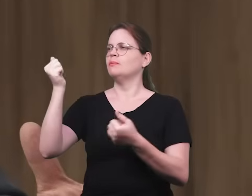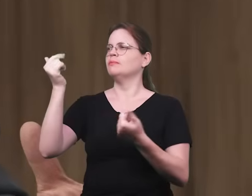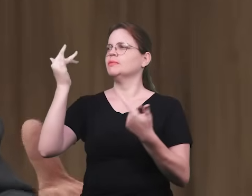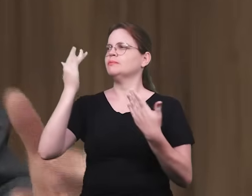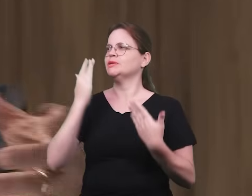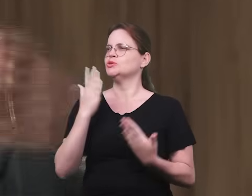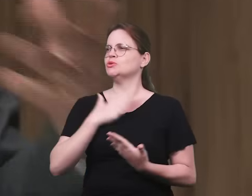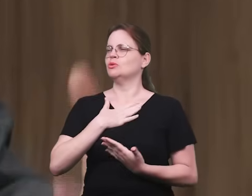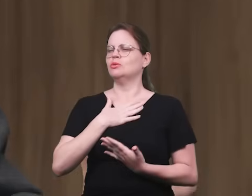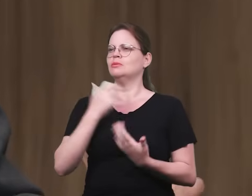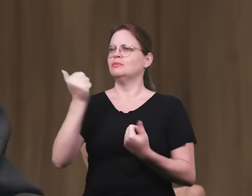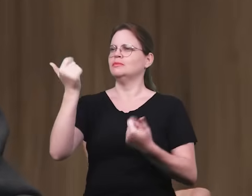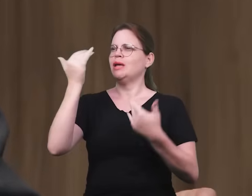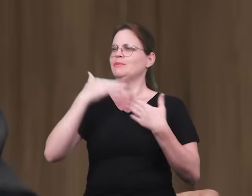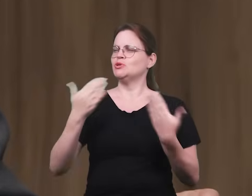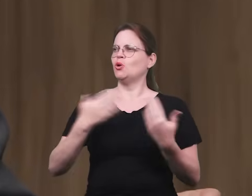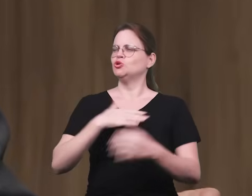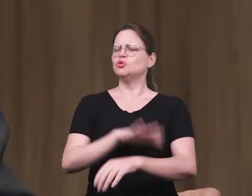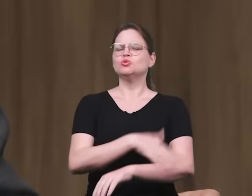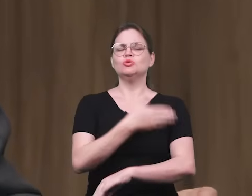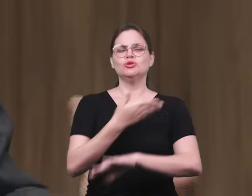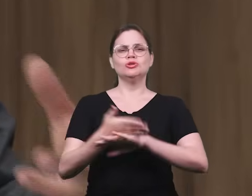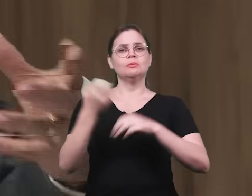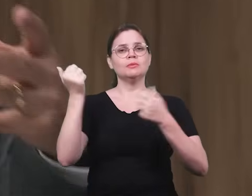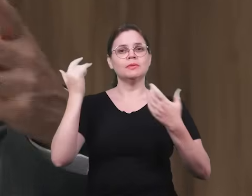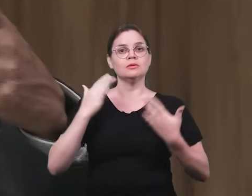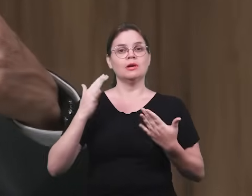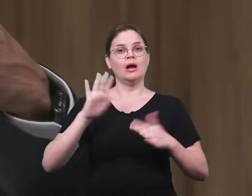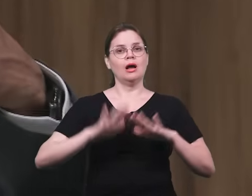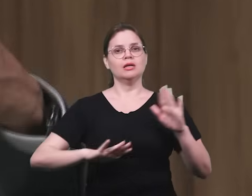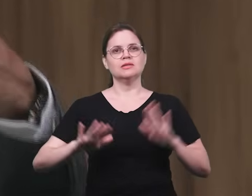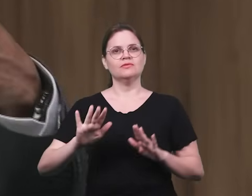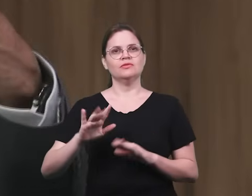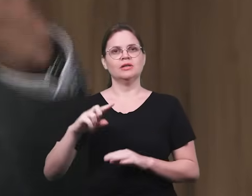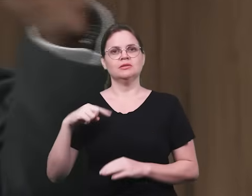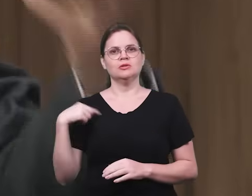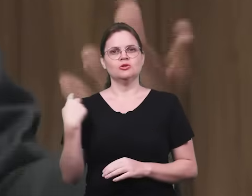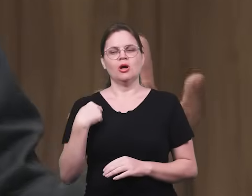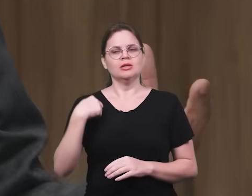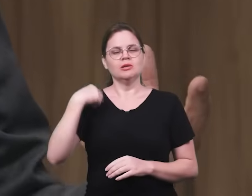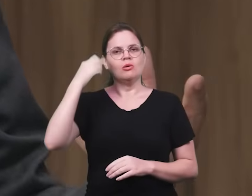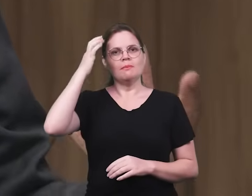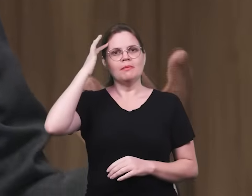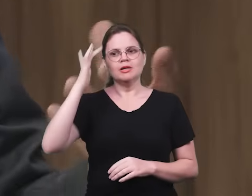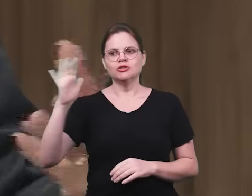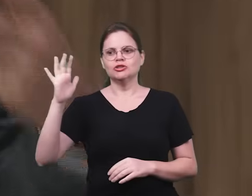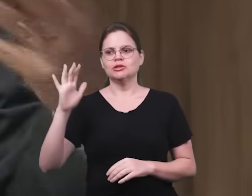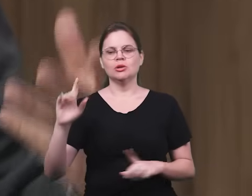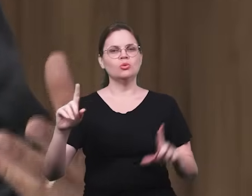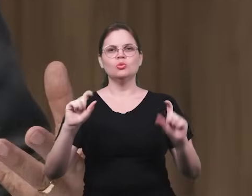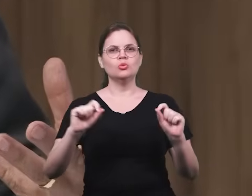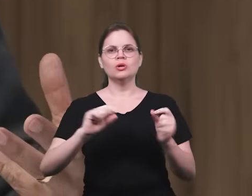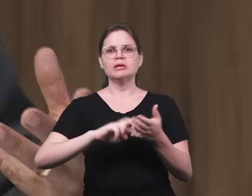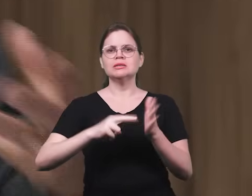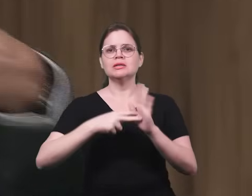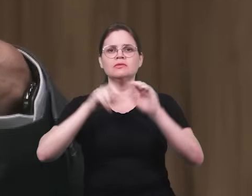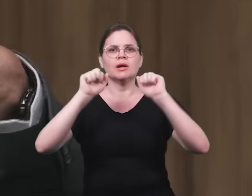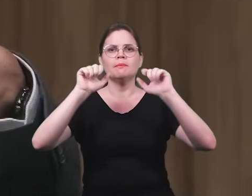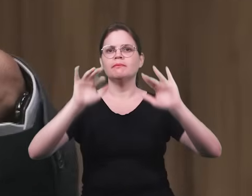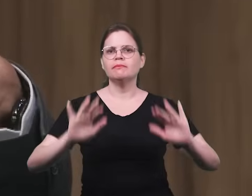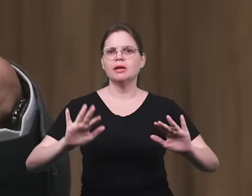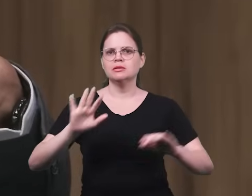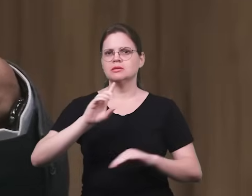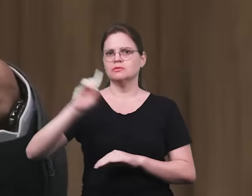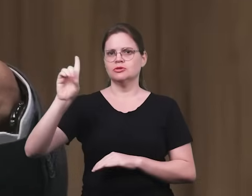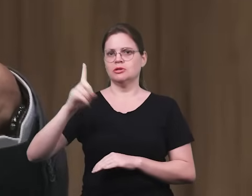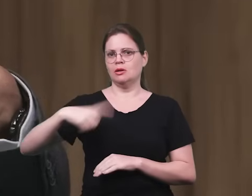abençoa ao longo deste dia. Muitas vezes nós não nos damos conta do que é de fato a bênção